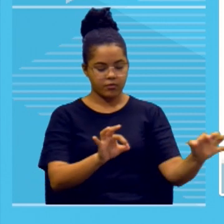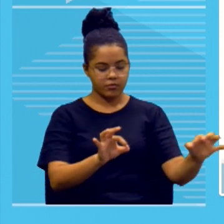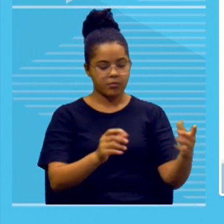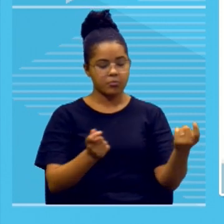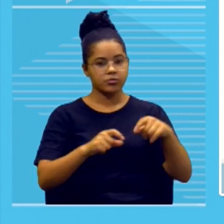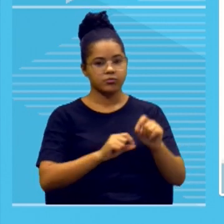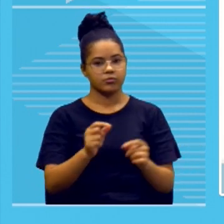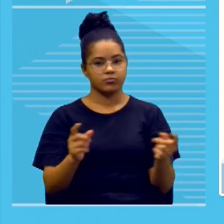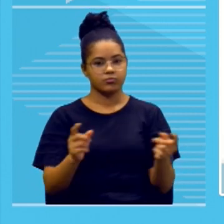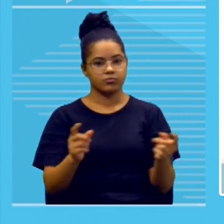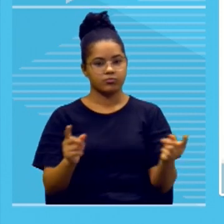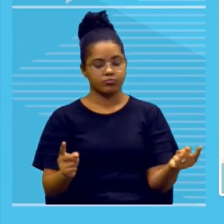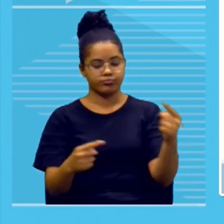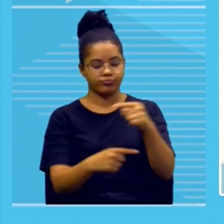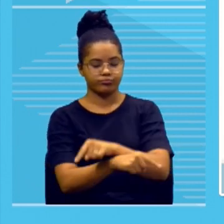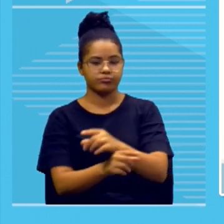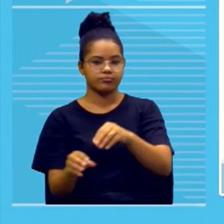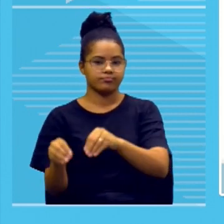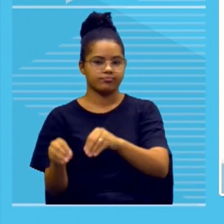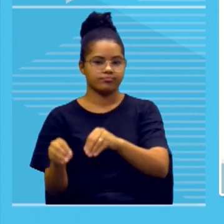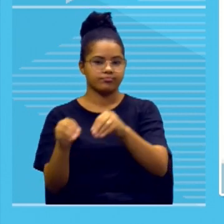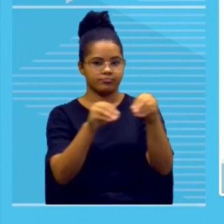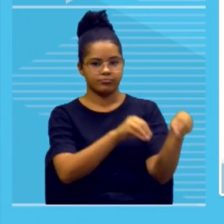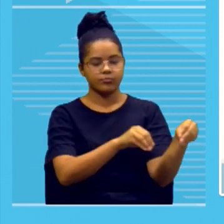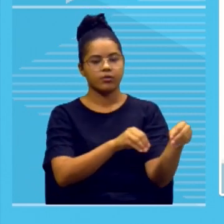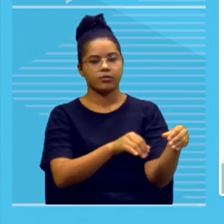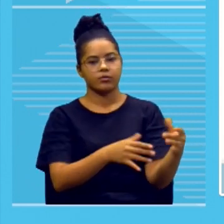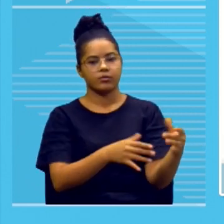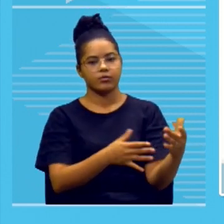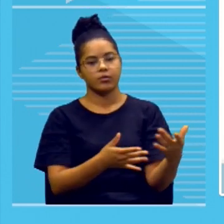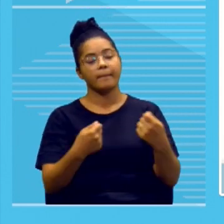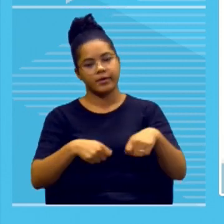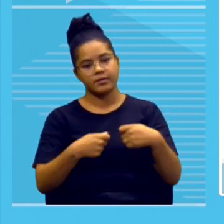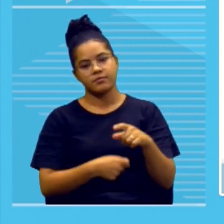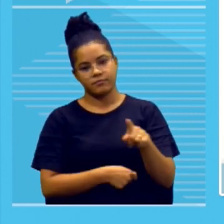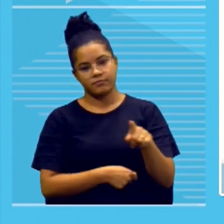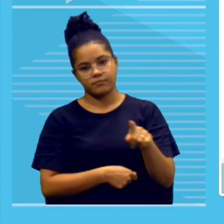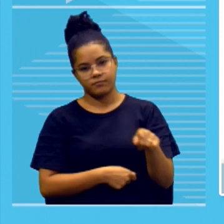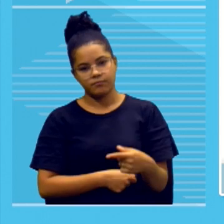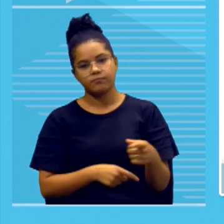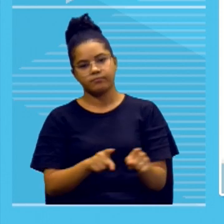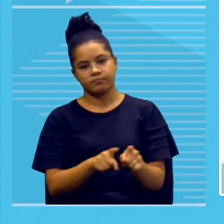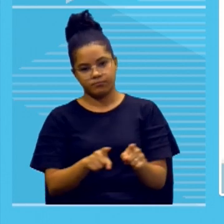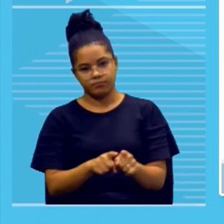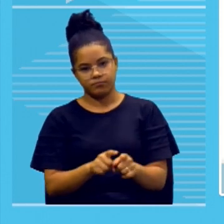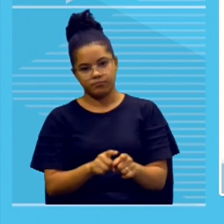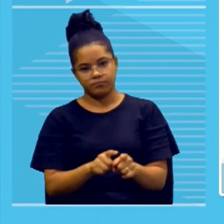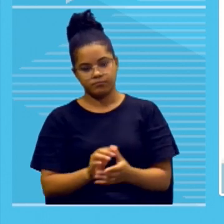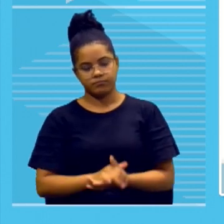este adjunto adverbial e coloquei no início da frase. Então, eu virgulo também. Deslocamento.